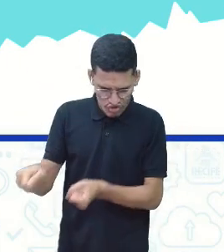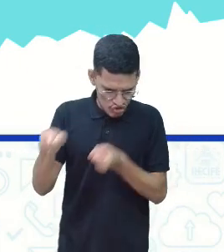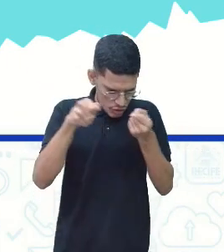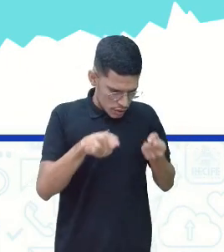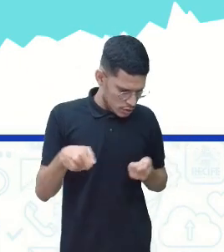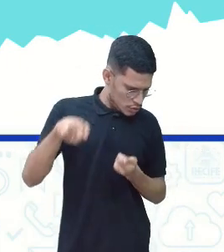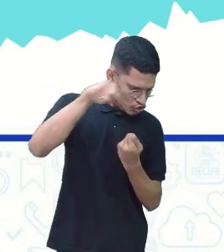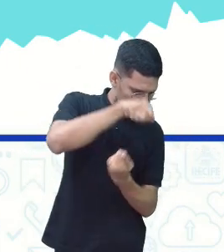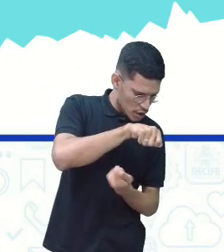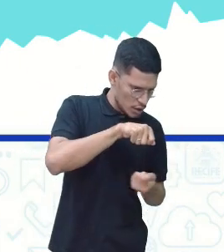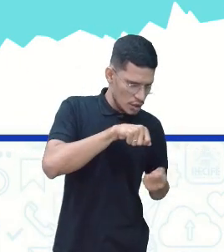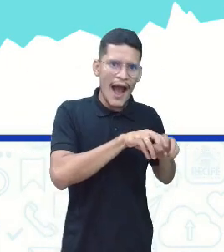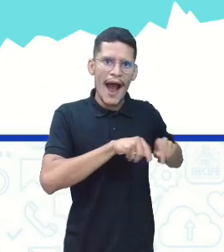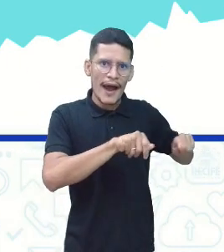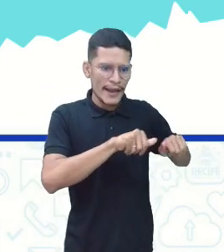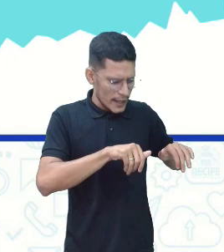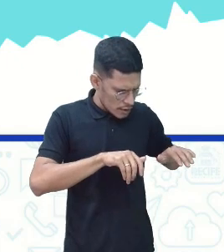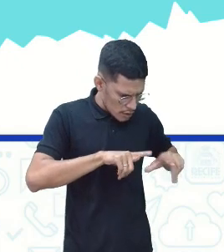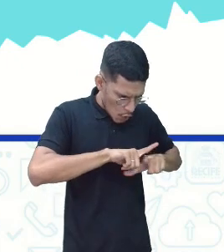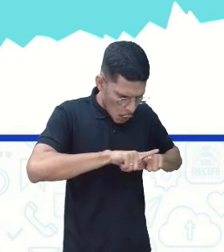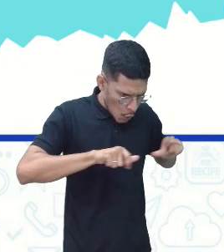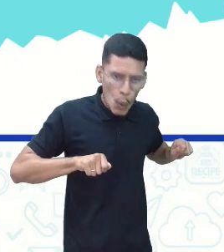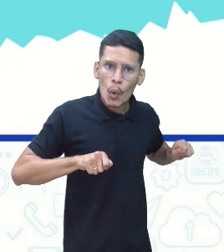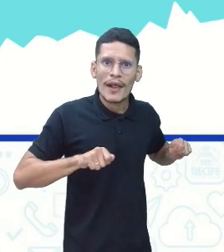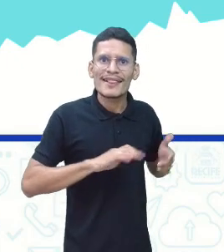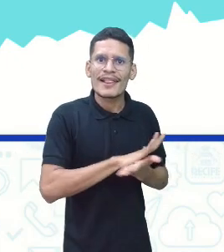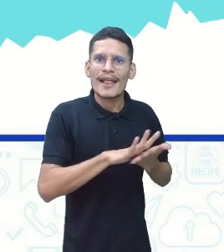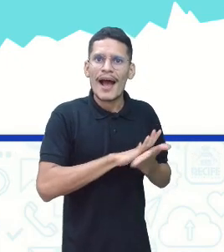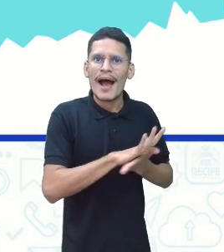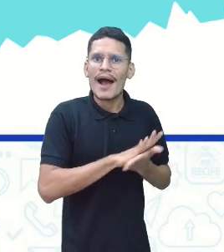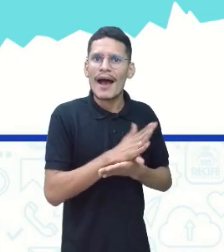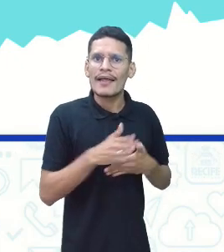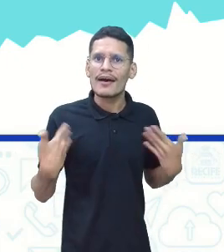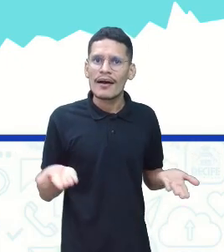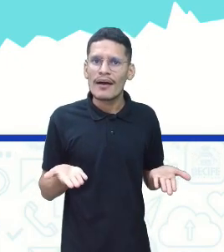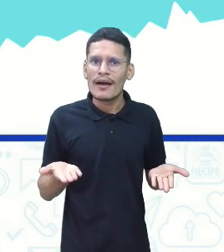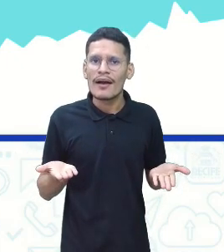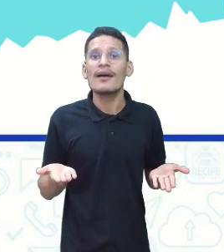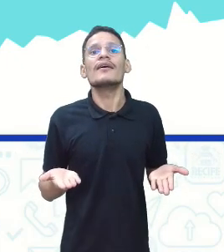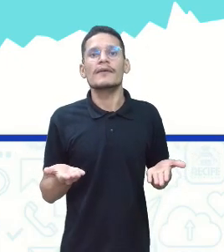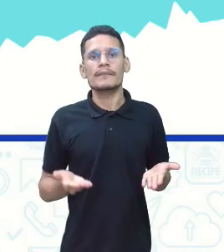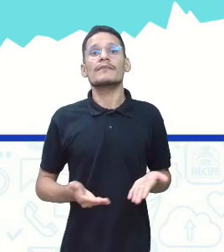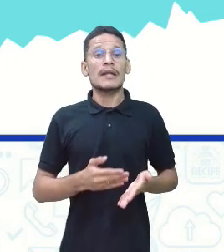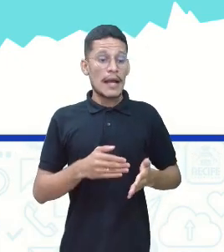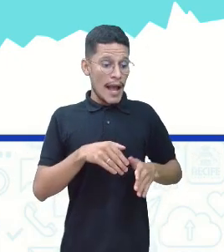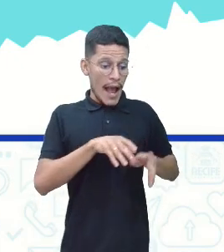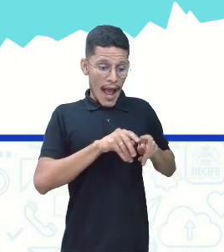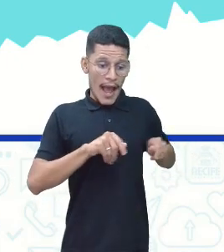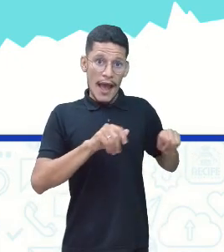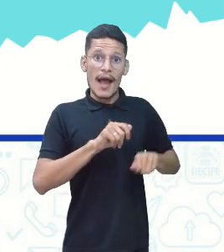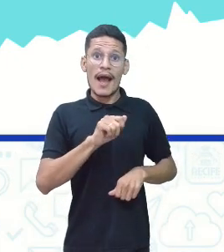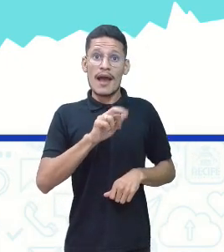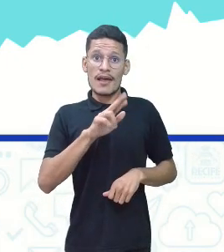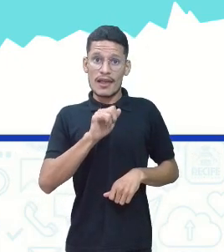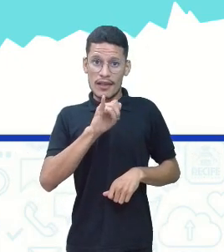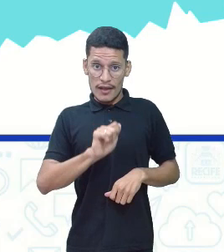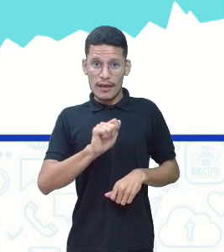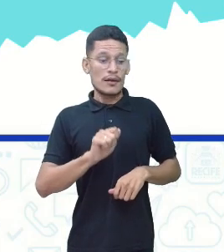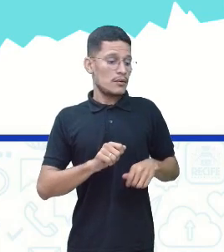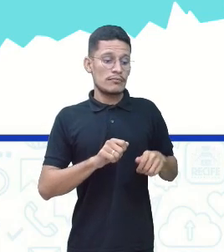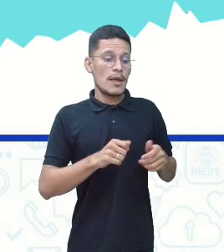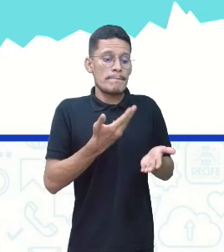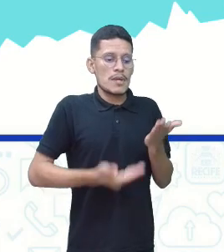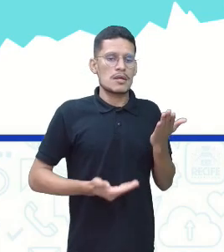joga na areia e daqui a pouco não tem água nenhuma, ou instantaneamente não tem água nenhuma. A areia deixa passar rapidinho a